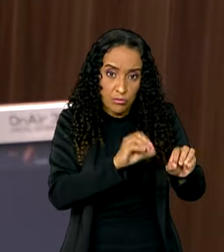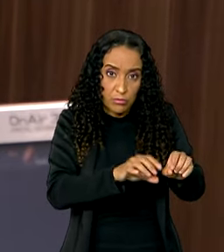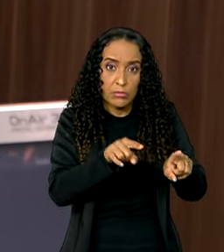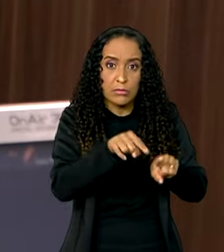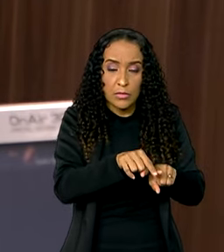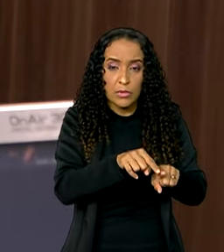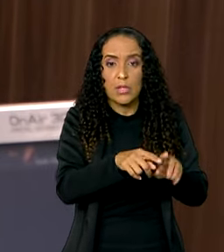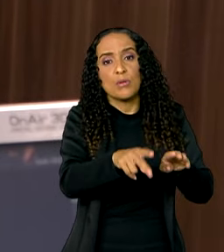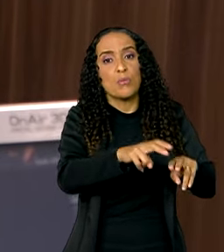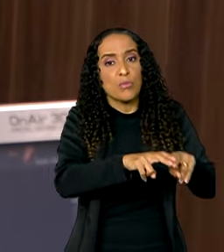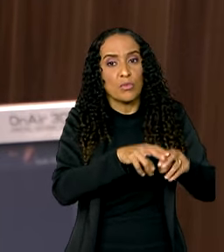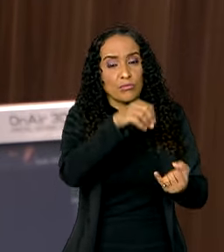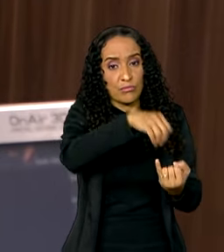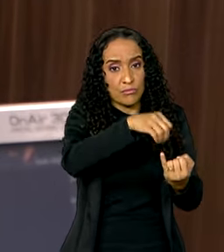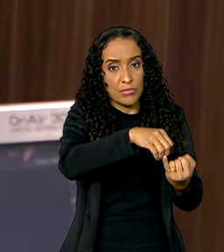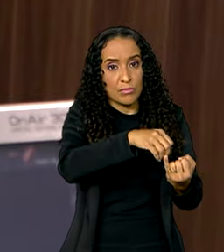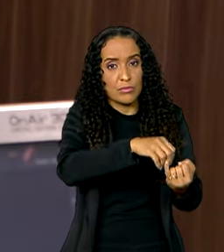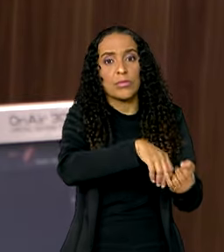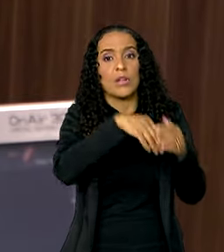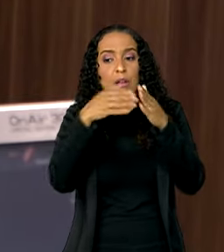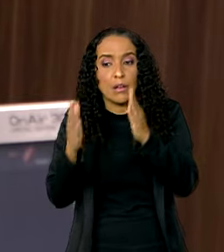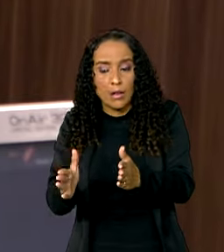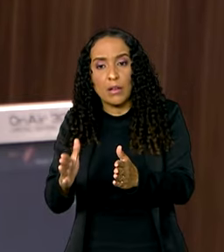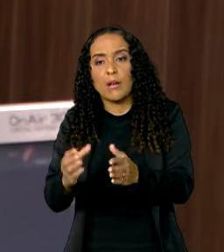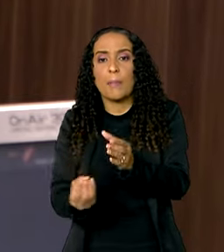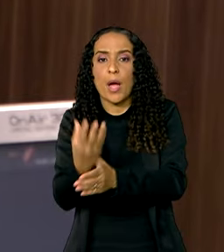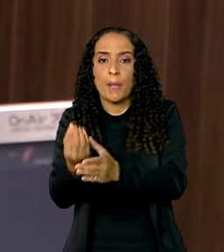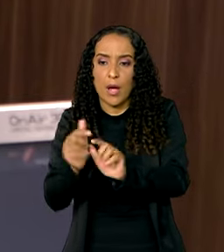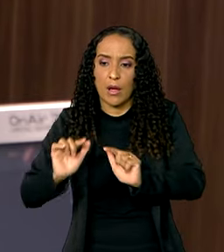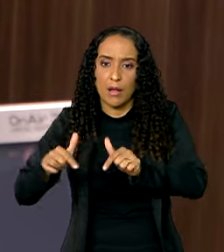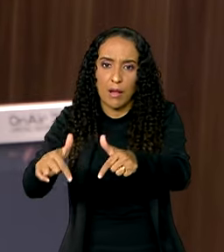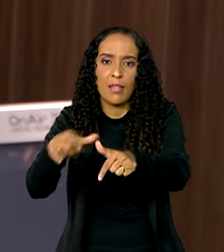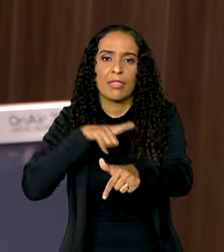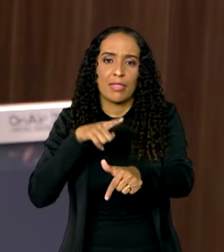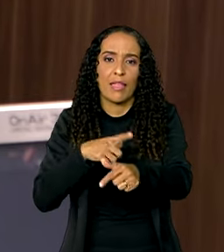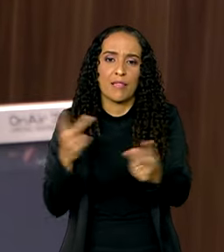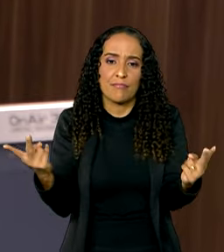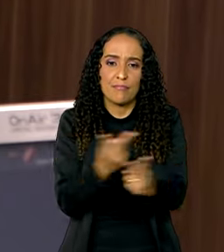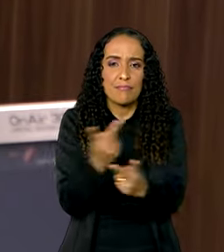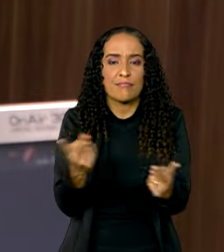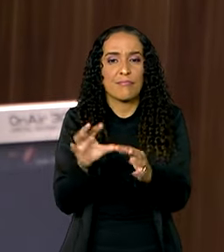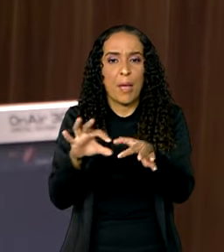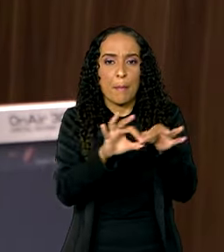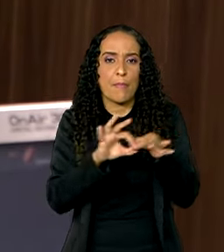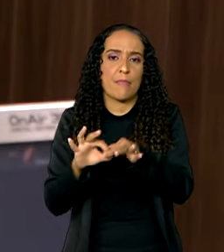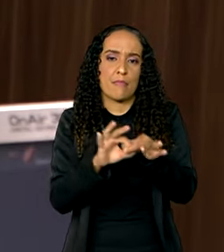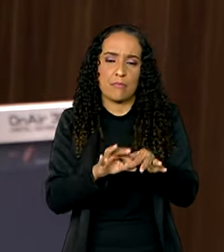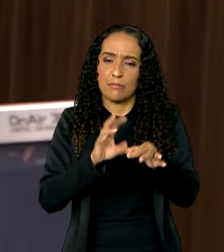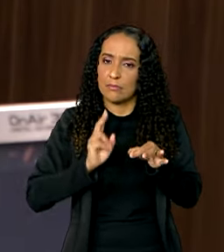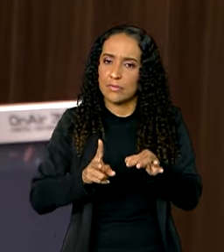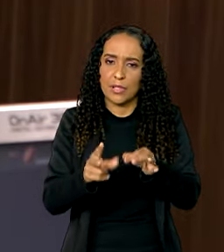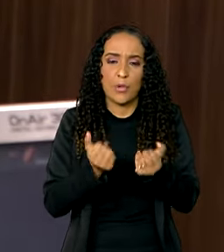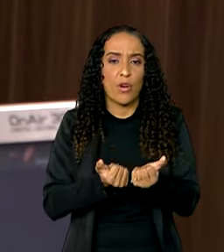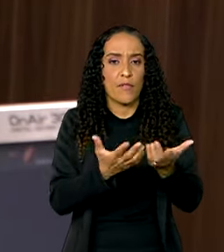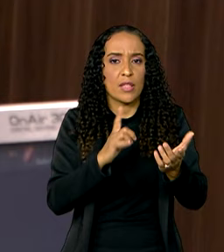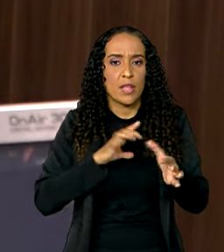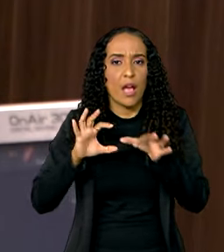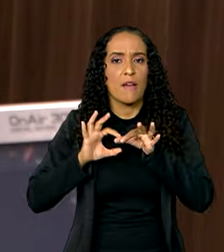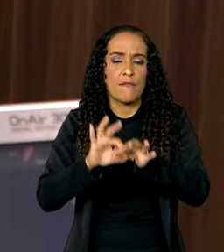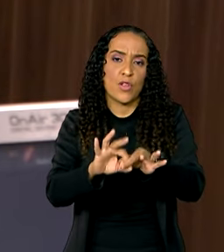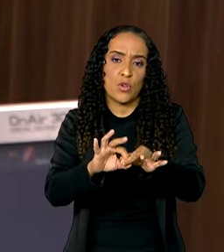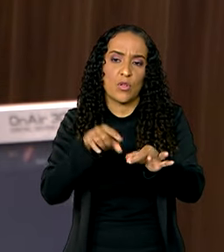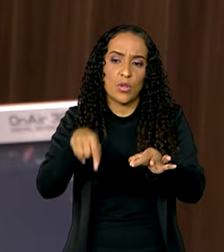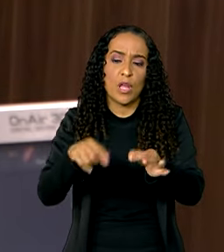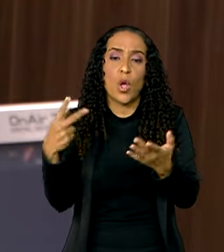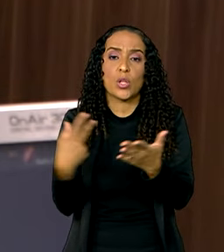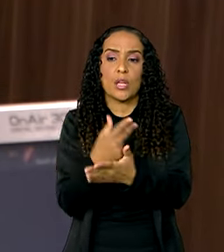né por essa instituição eh com o arranjo produtivo Então existe um entrelaçamento sempre essa oferta ela tá vinculado